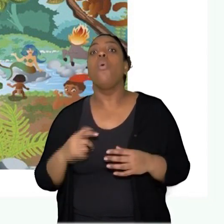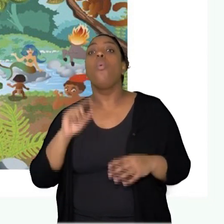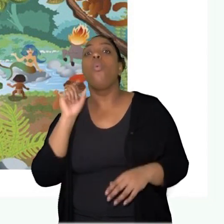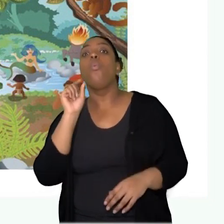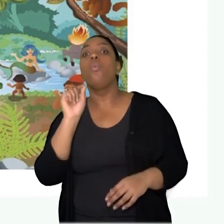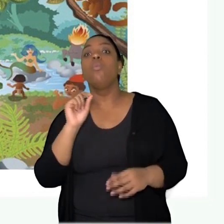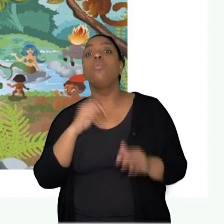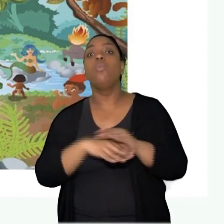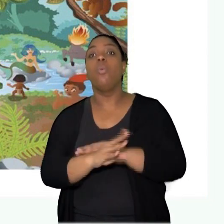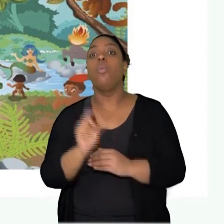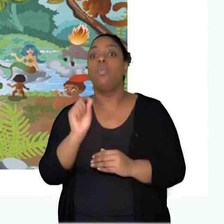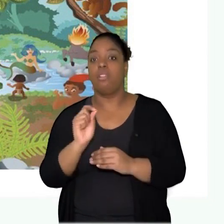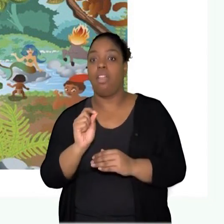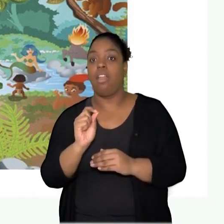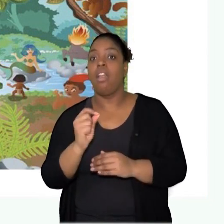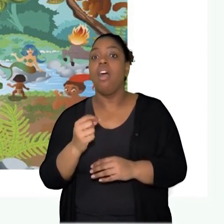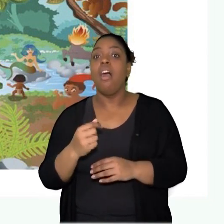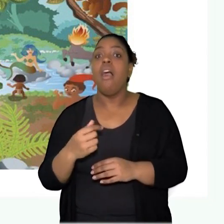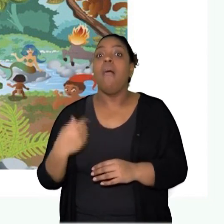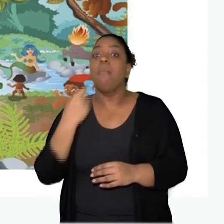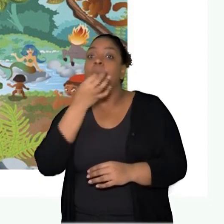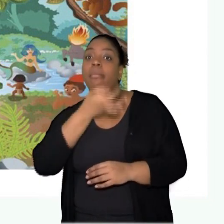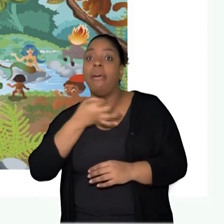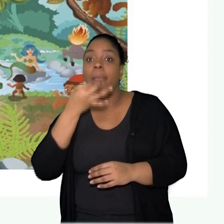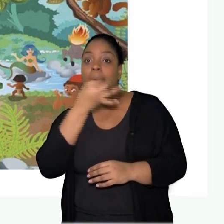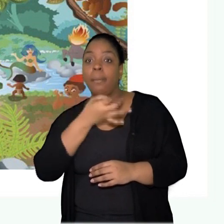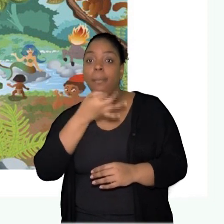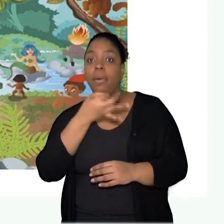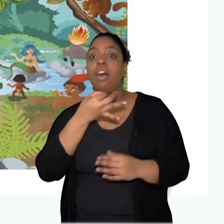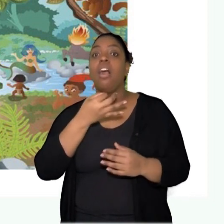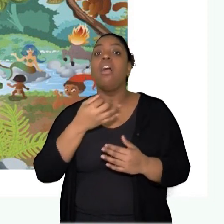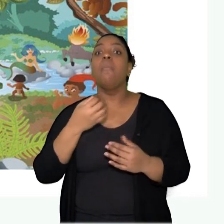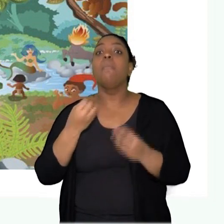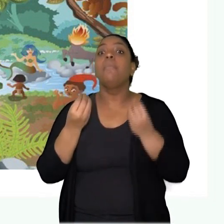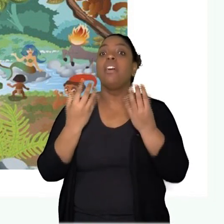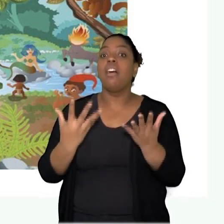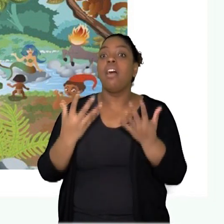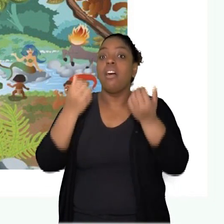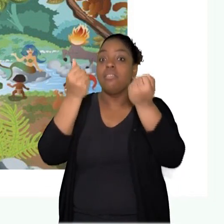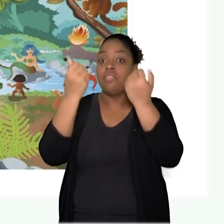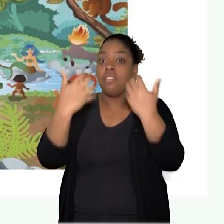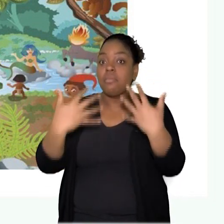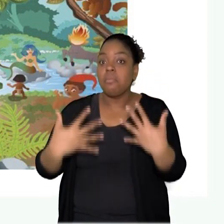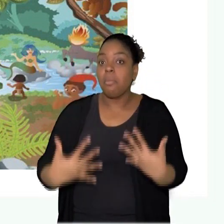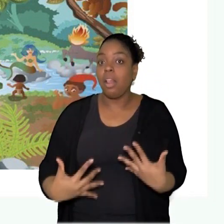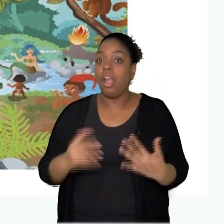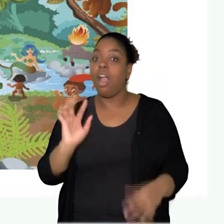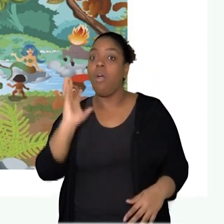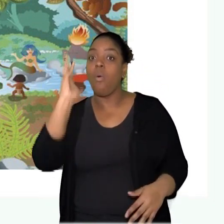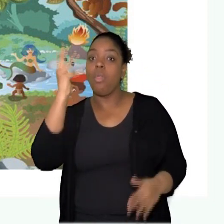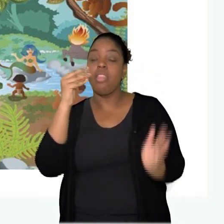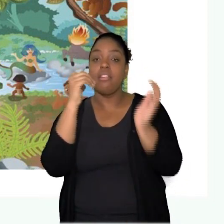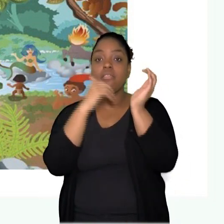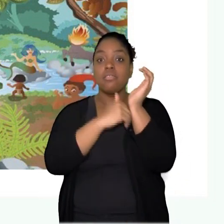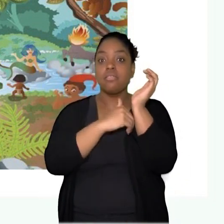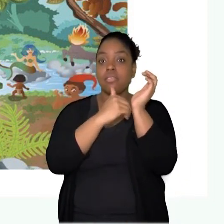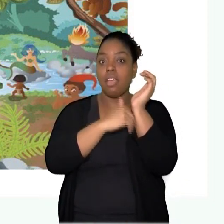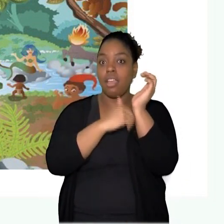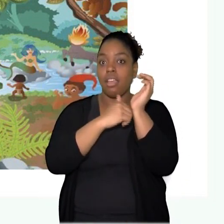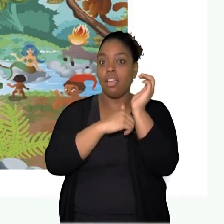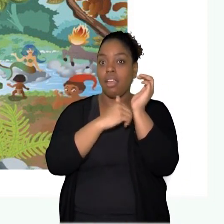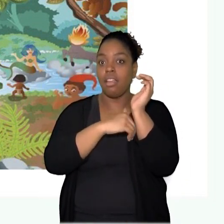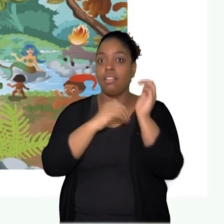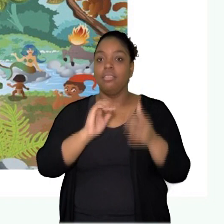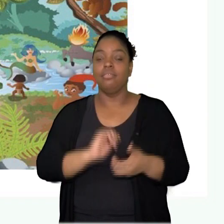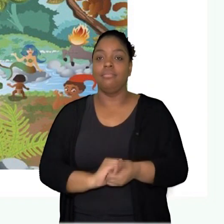contadas com a finalidade de explicar acontecimentos misteriosos e